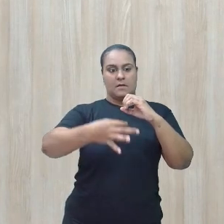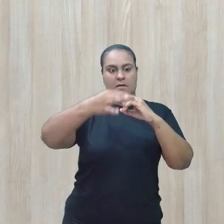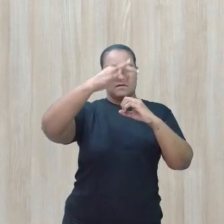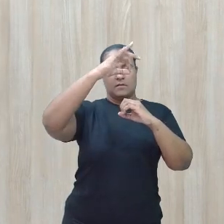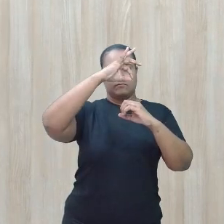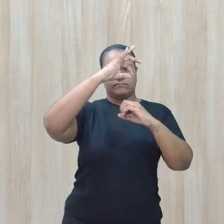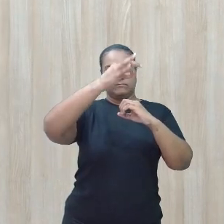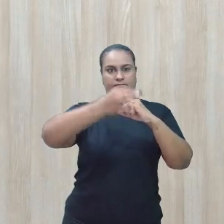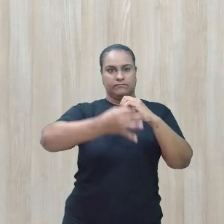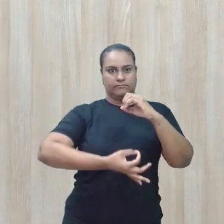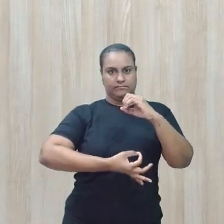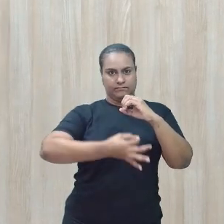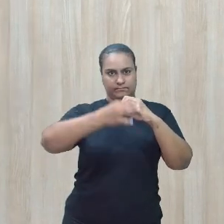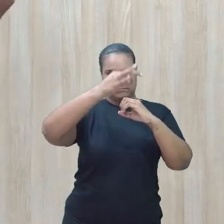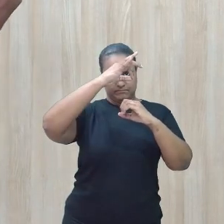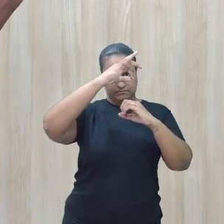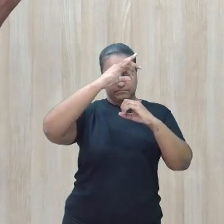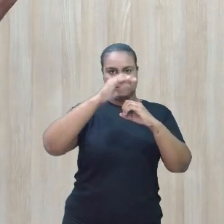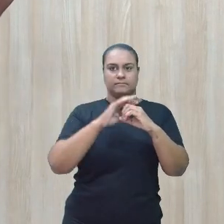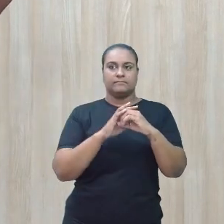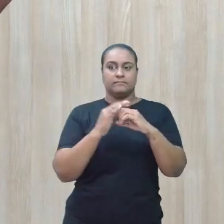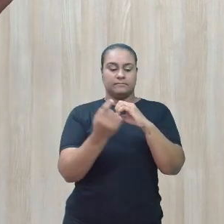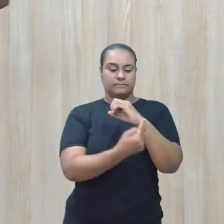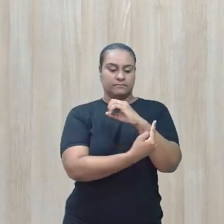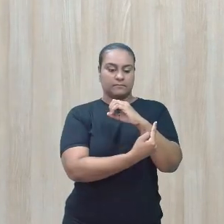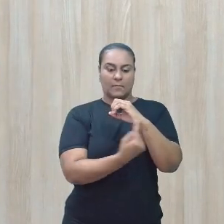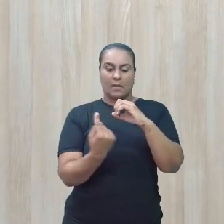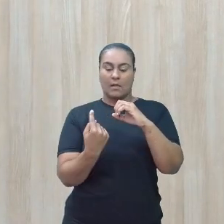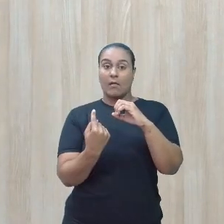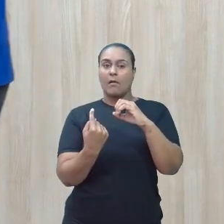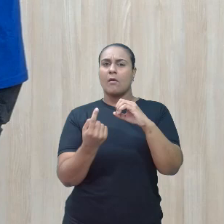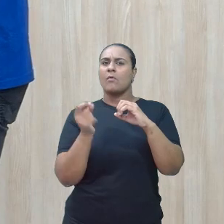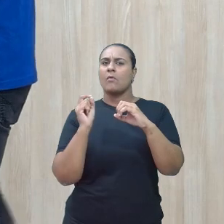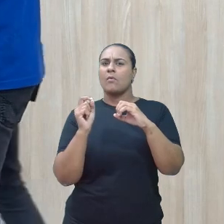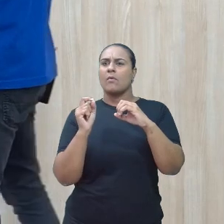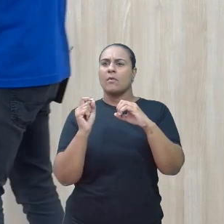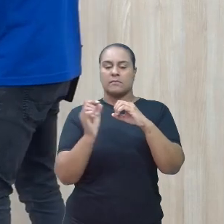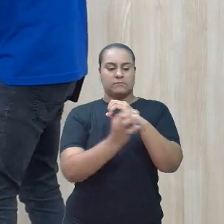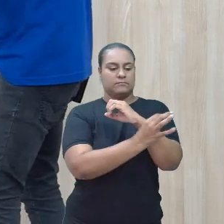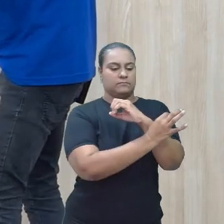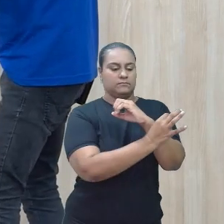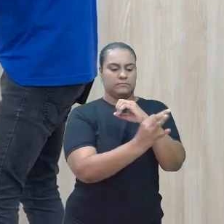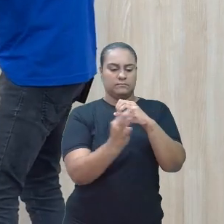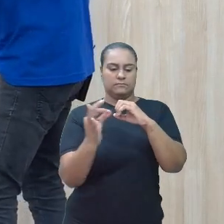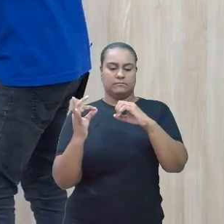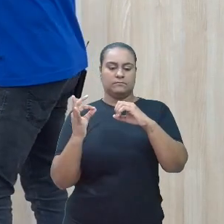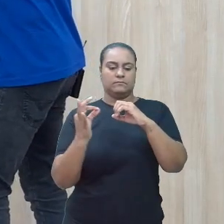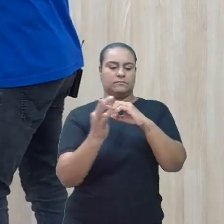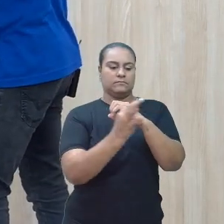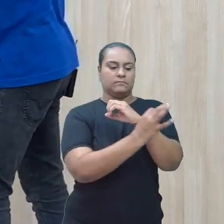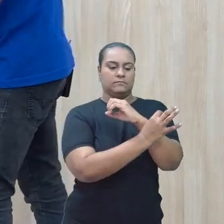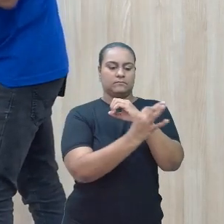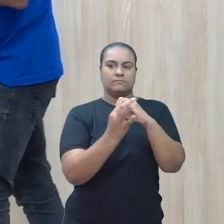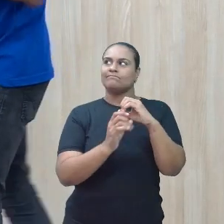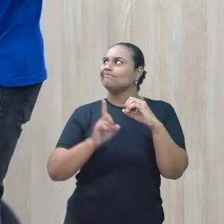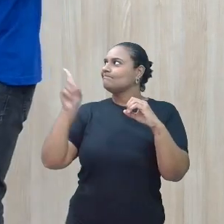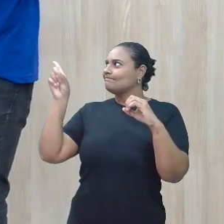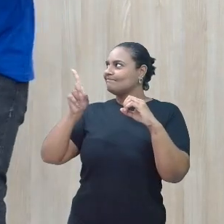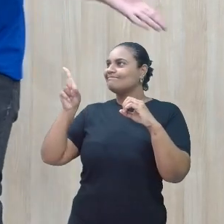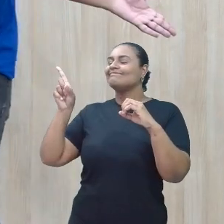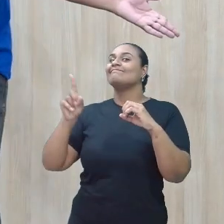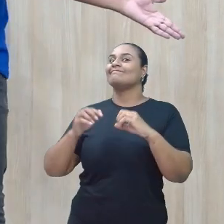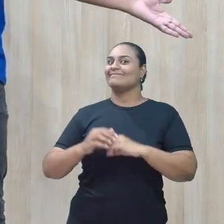dois polos, longitude. A distância do meridiano para o Oriente ou para o Ocidente,